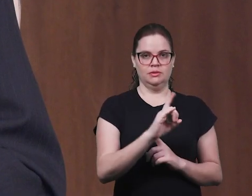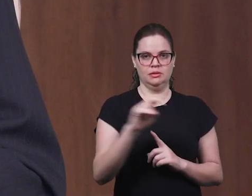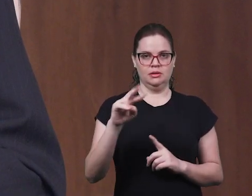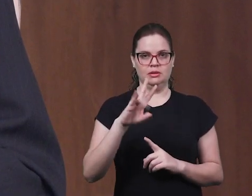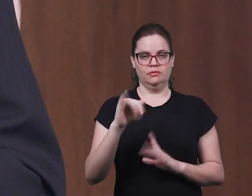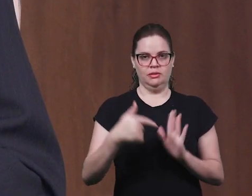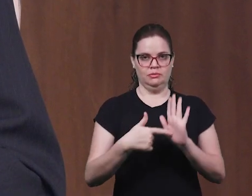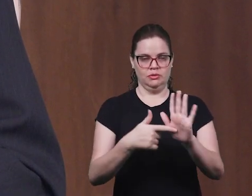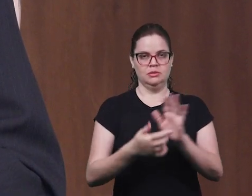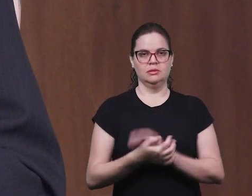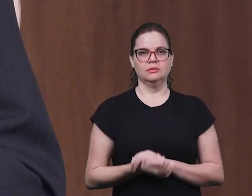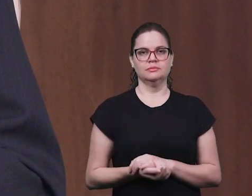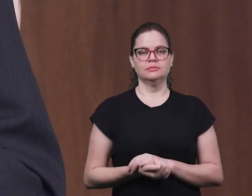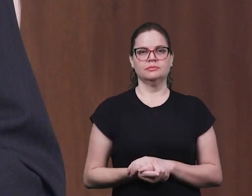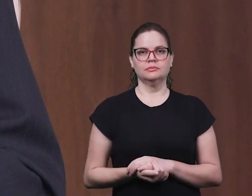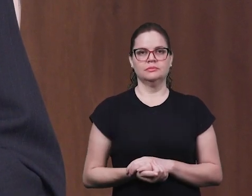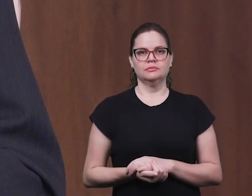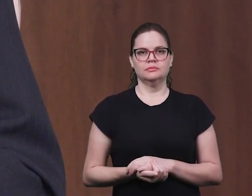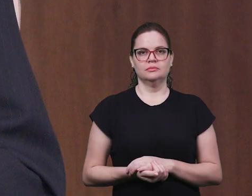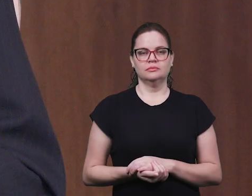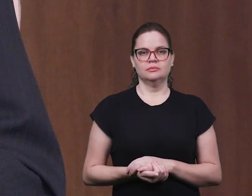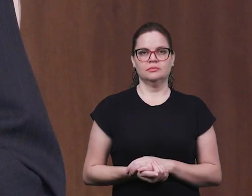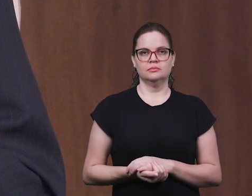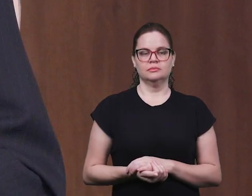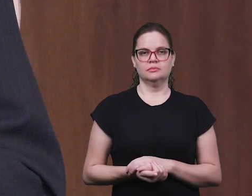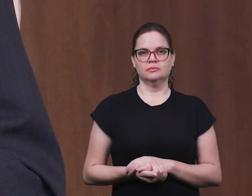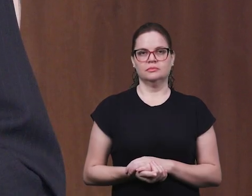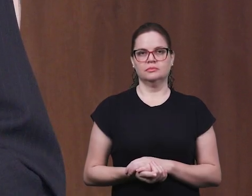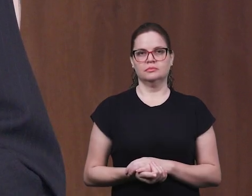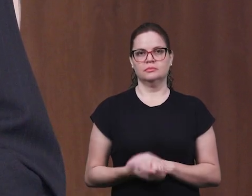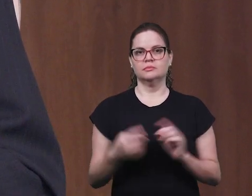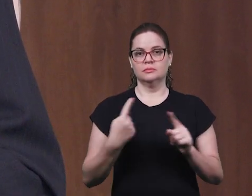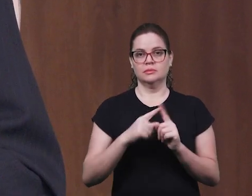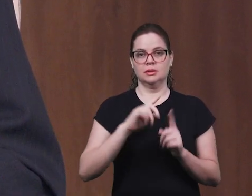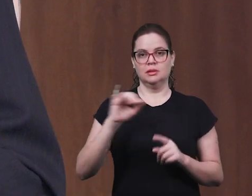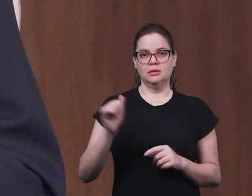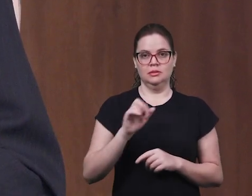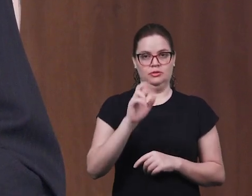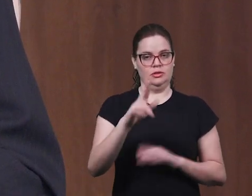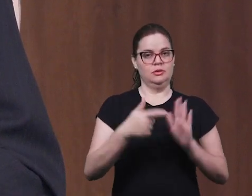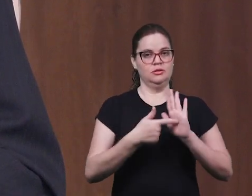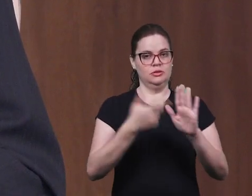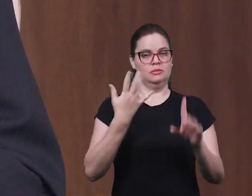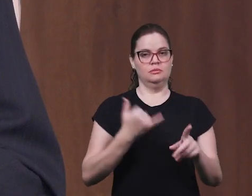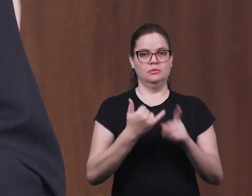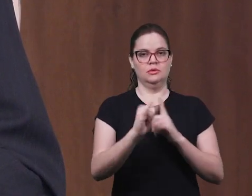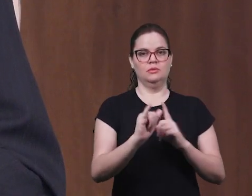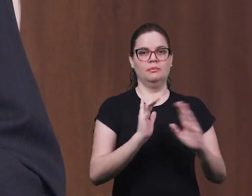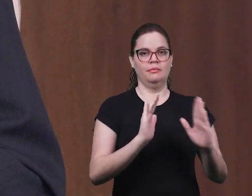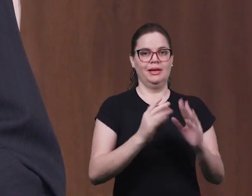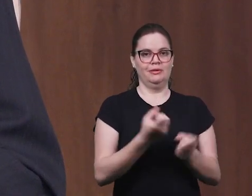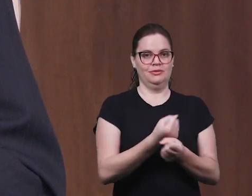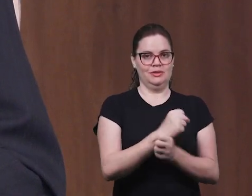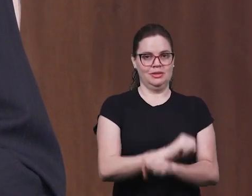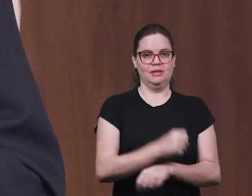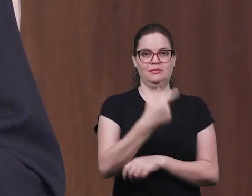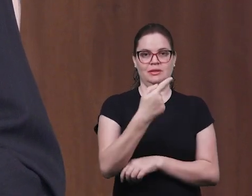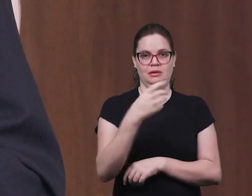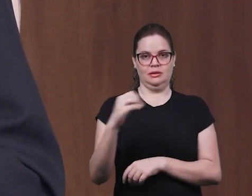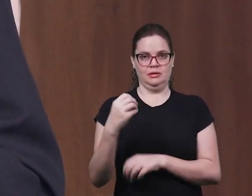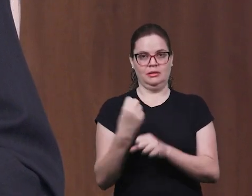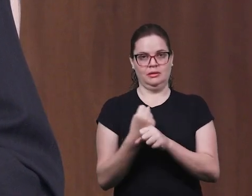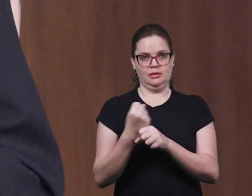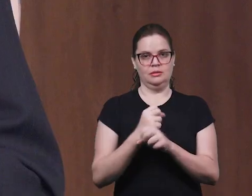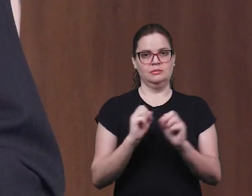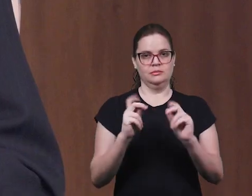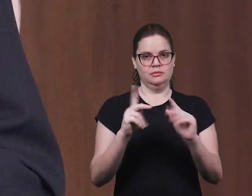não é? Exato. É que o Jeremias profetizou que o cativeiro duraria 70 anos. Já